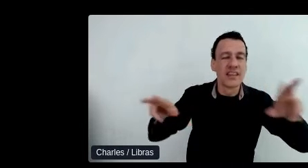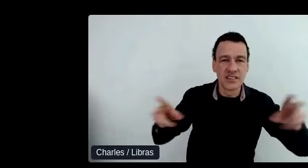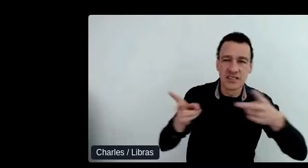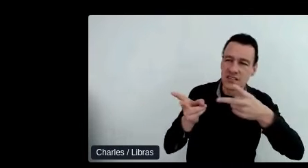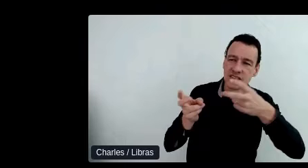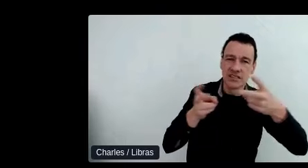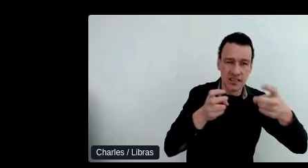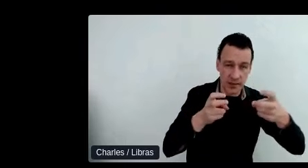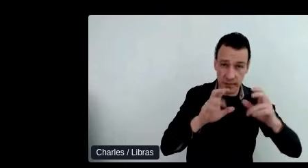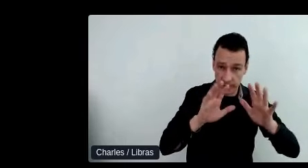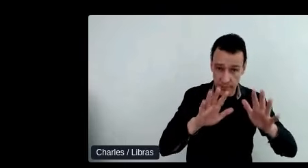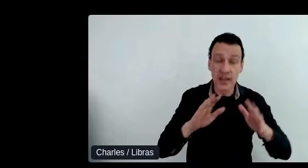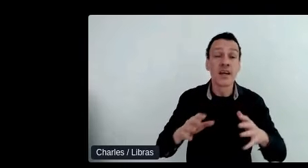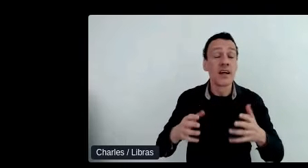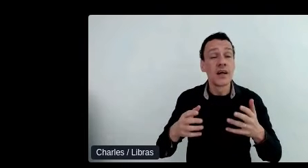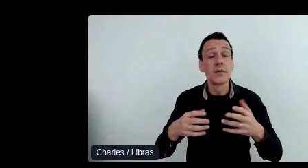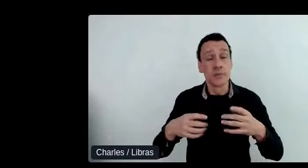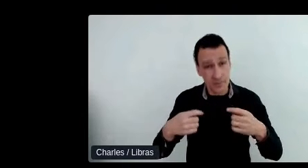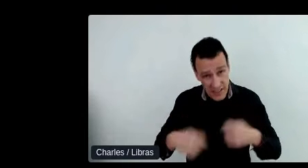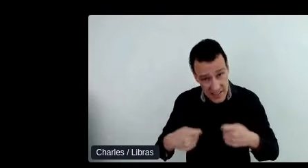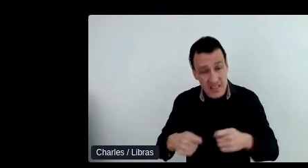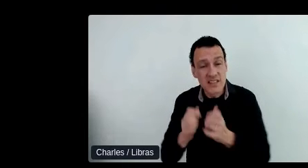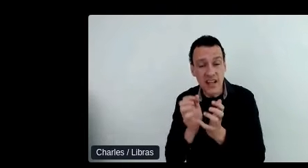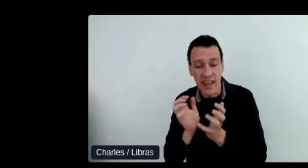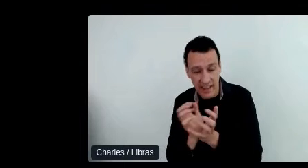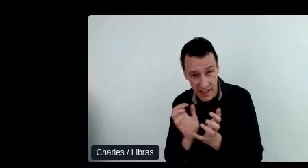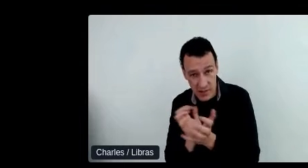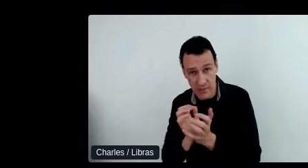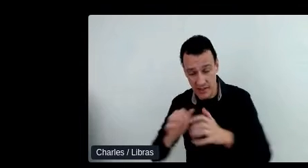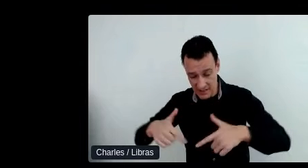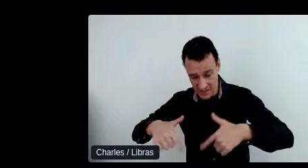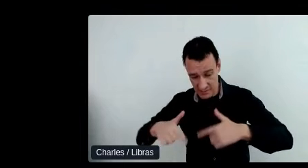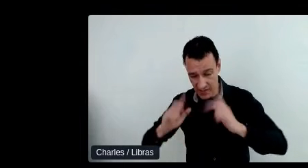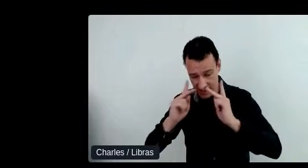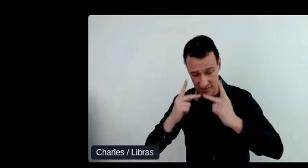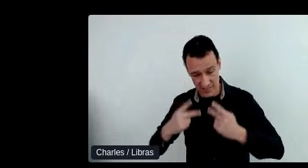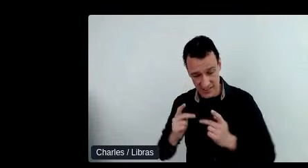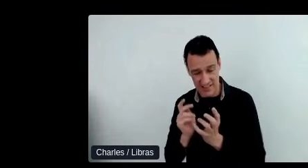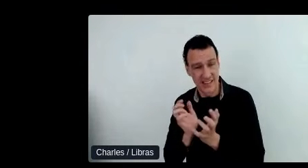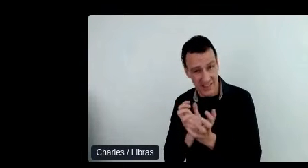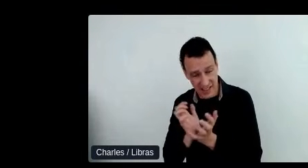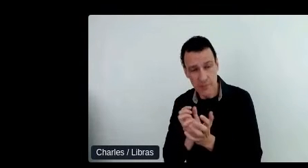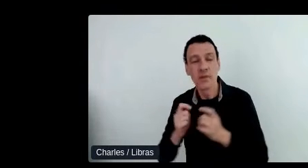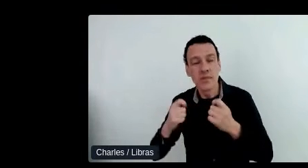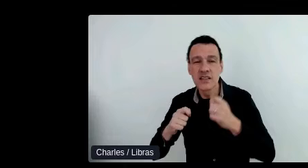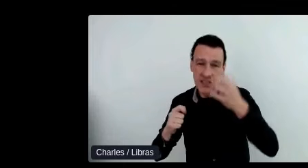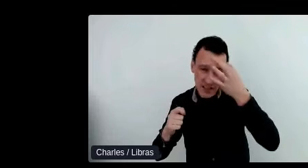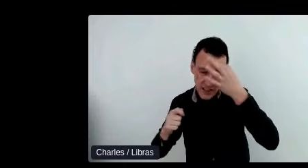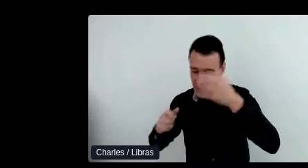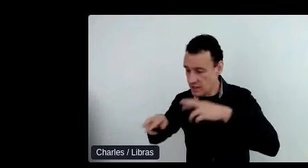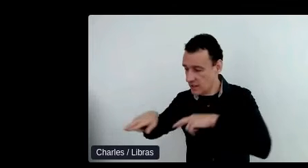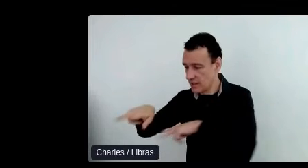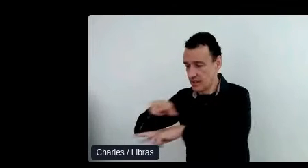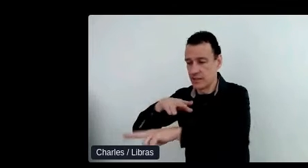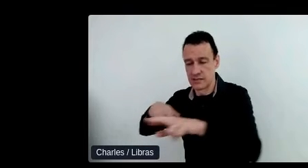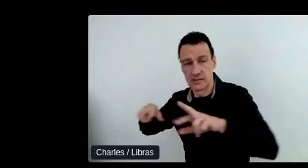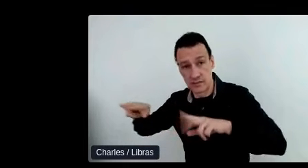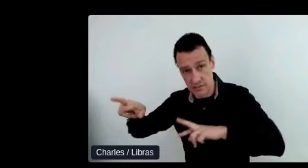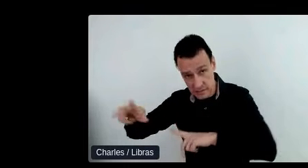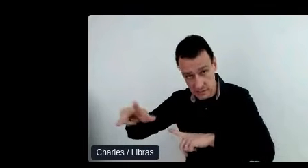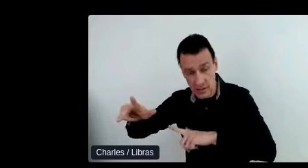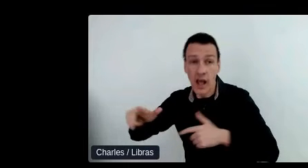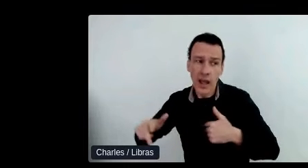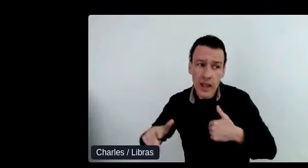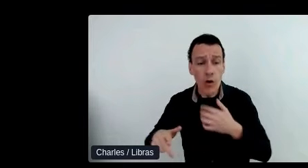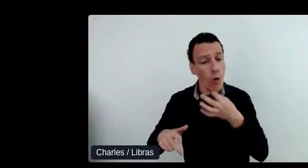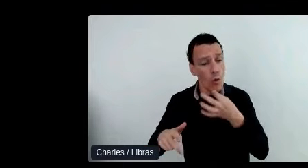as pessoas, unicamente, individualmente, ela carrega várias coisas, assim, por onde ela